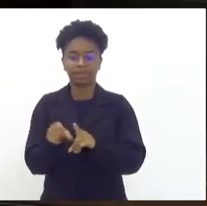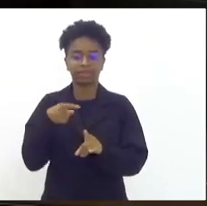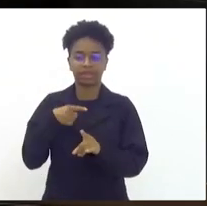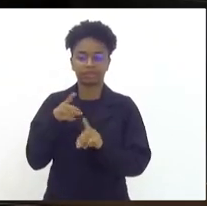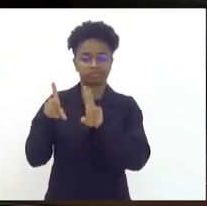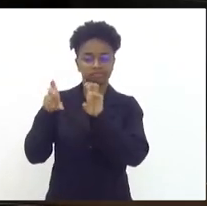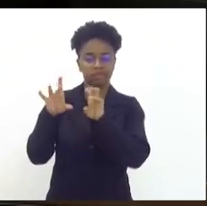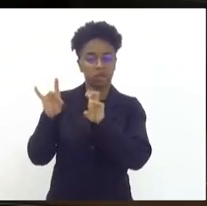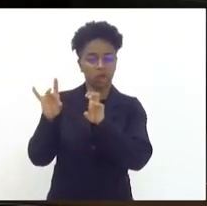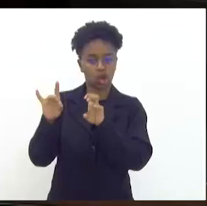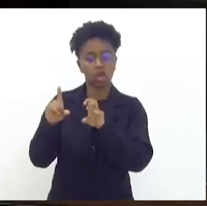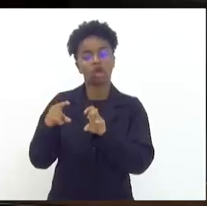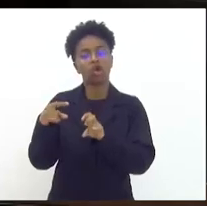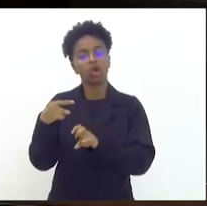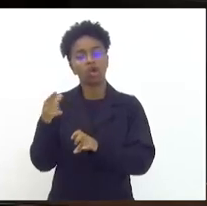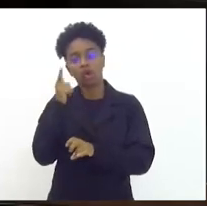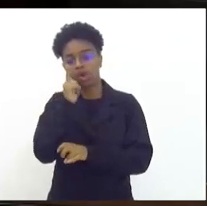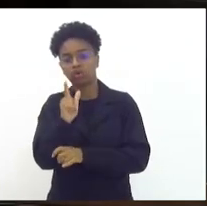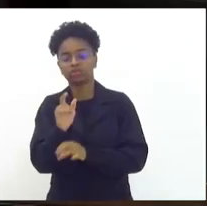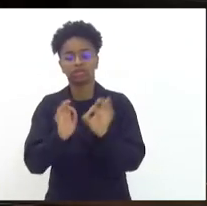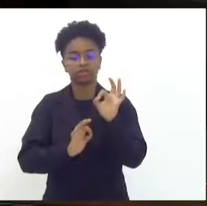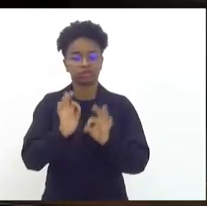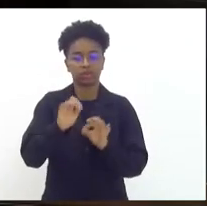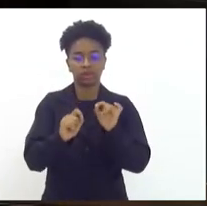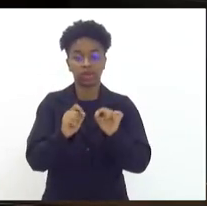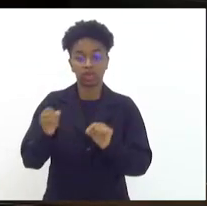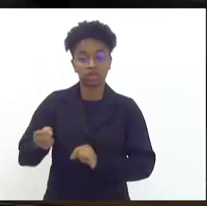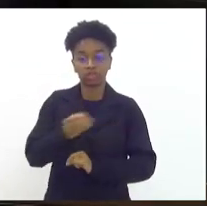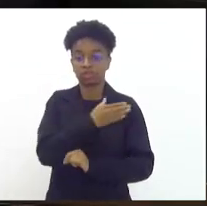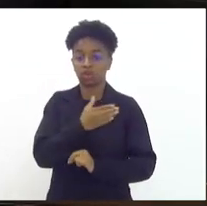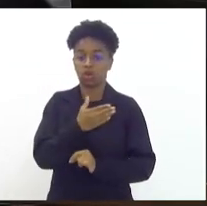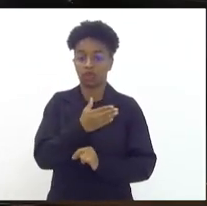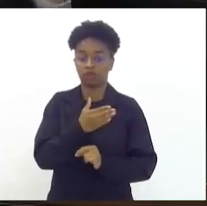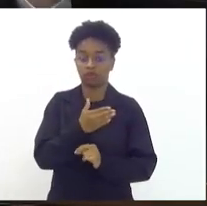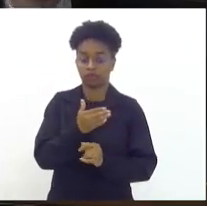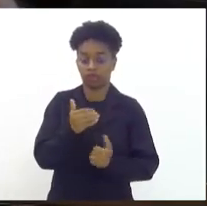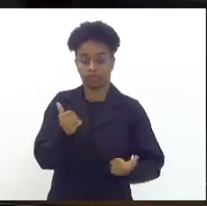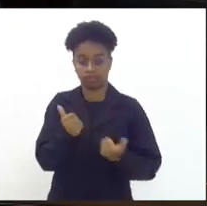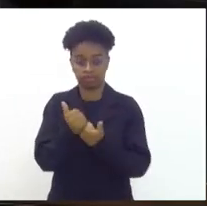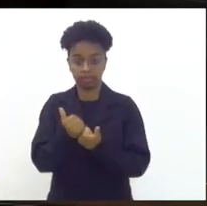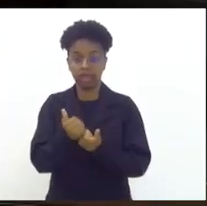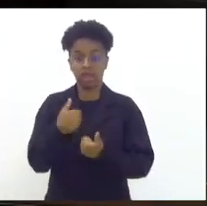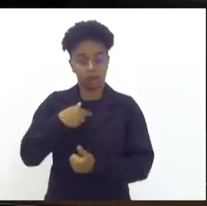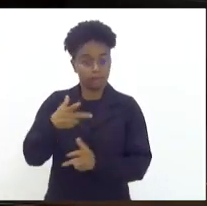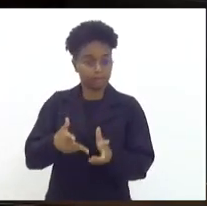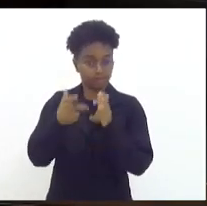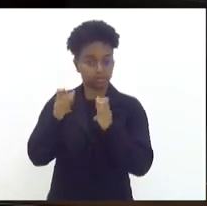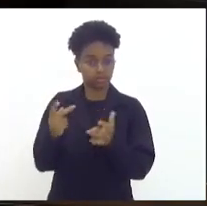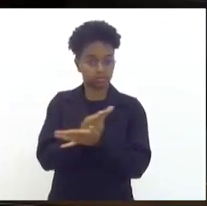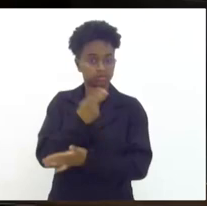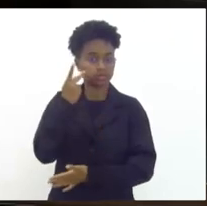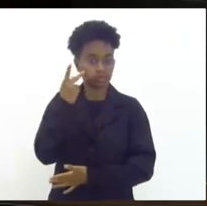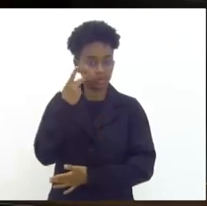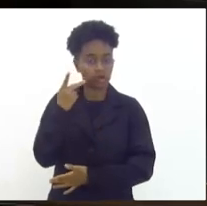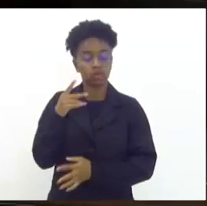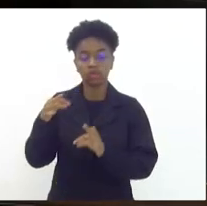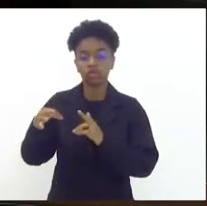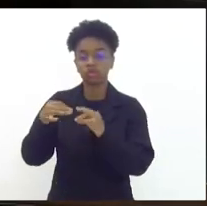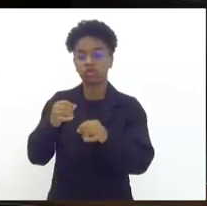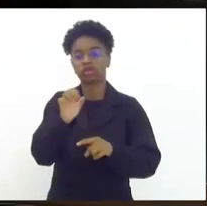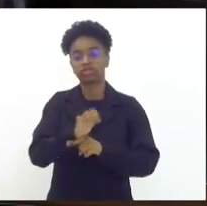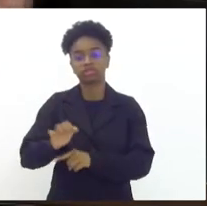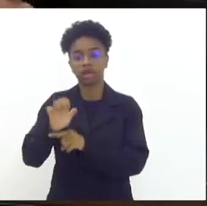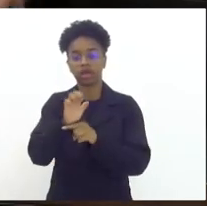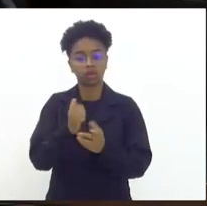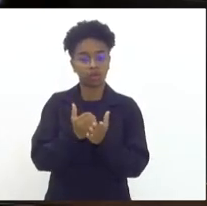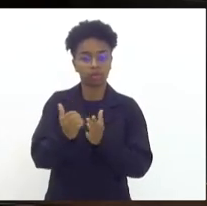aprovar no confaz toda a reunião do confaz novos benefícios em São Paulo eu vi isso todos os estados entraram nessa coisa de benefício porque